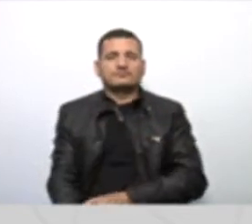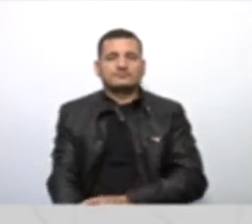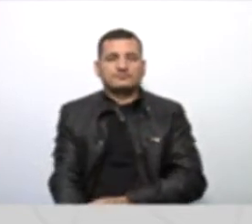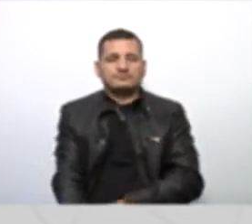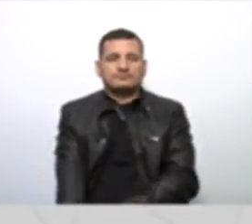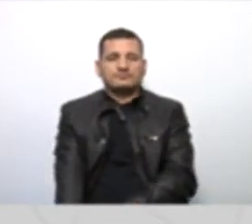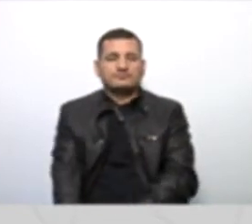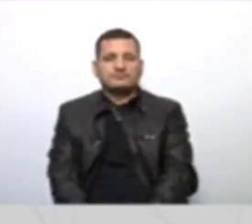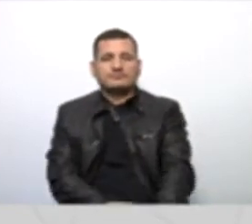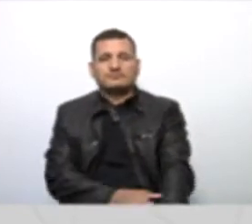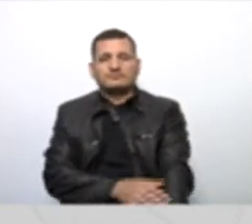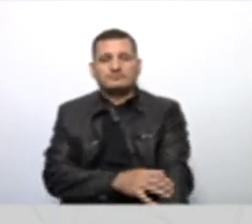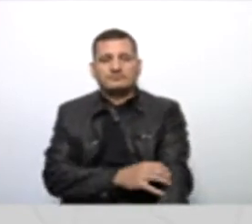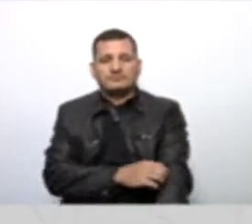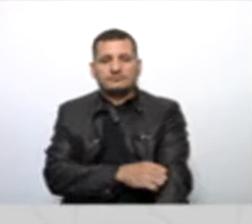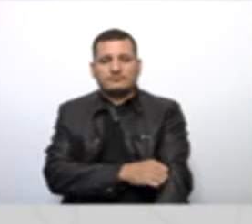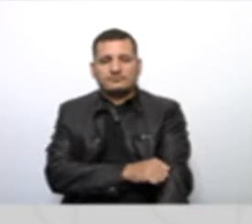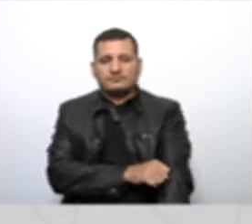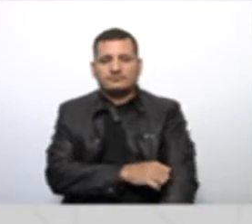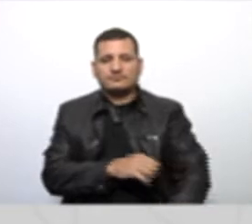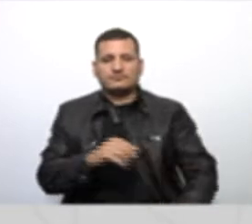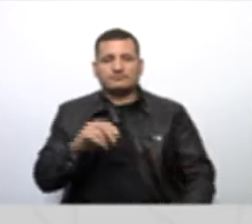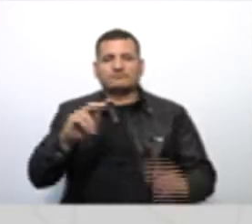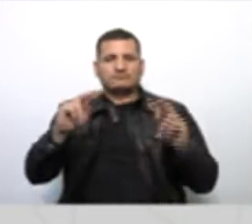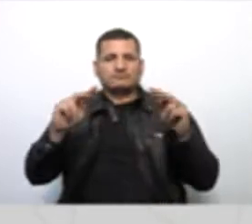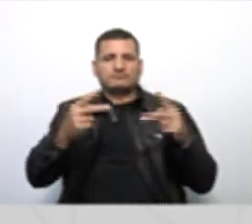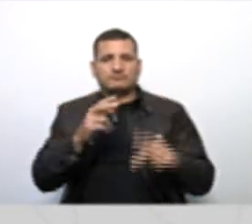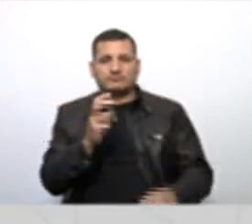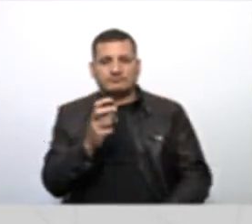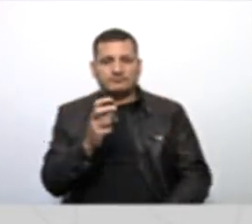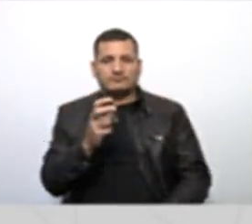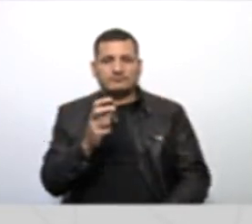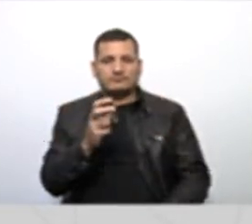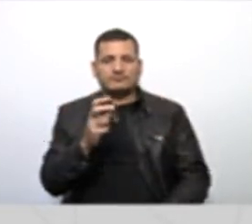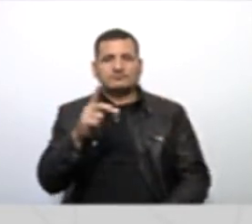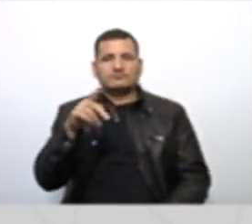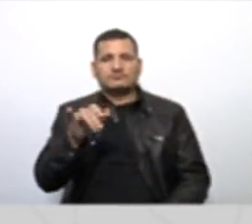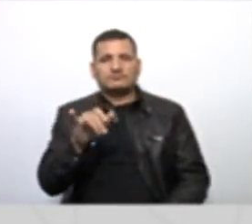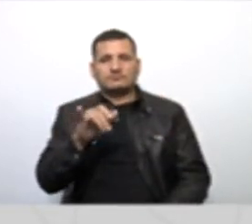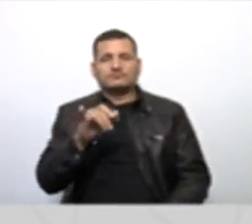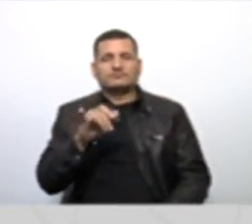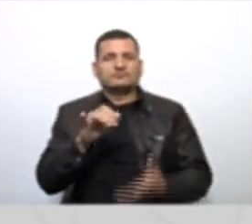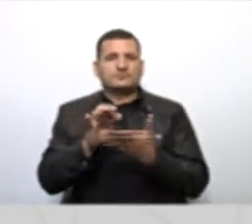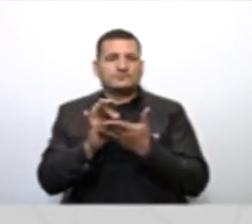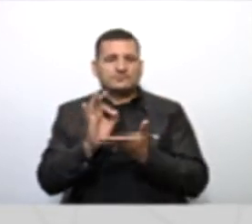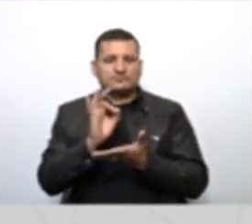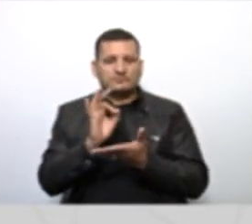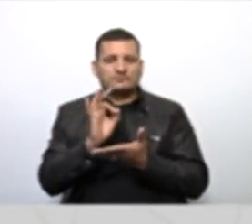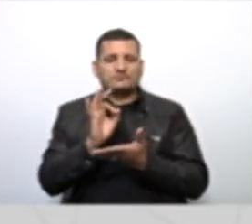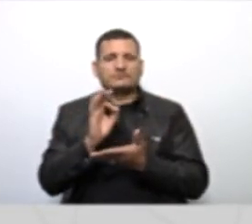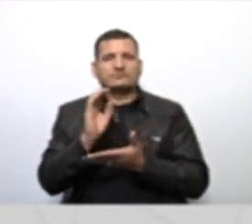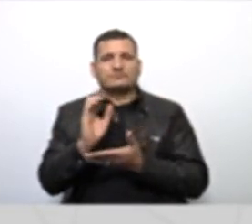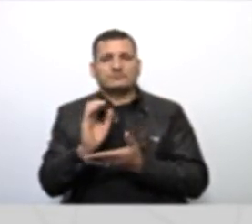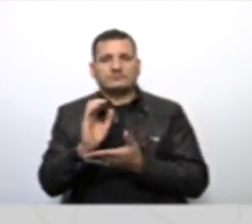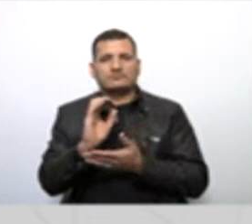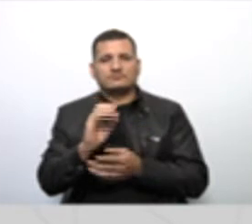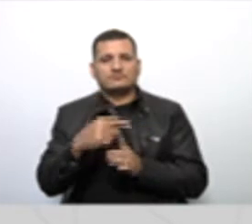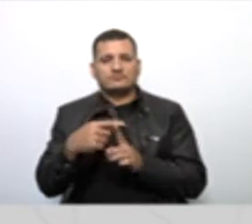o HTML5, Python, Java, C, Objective-C, Switch